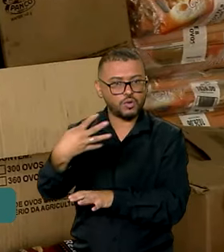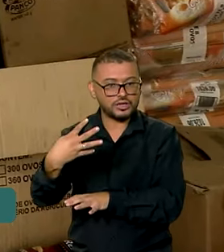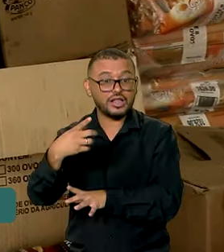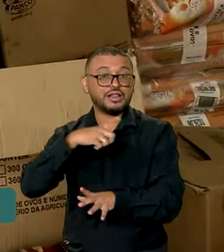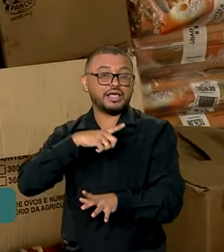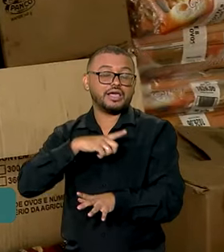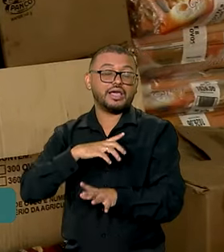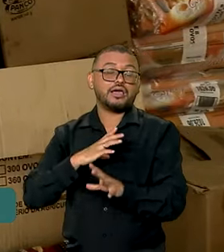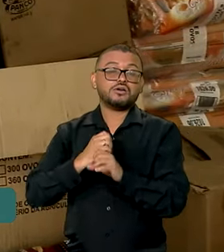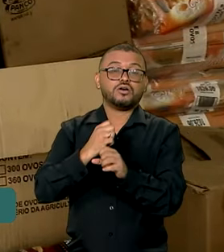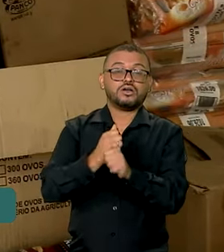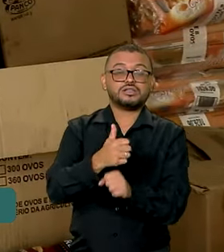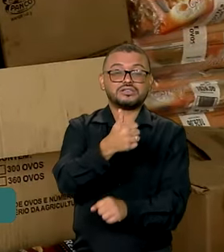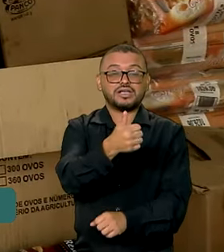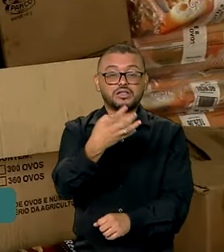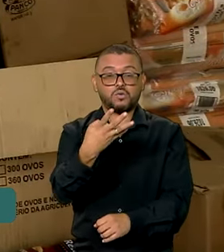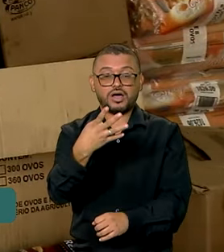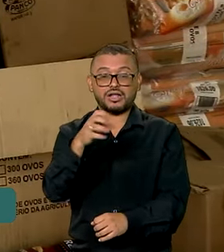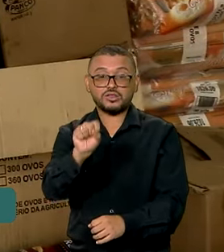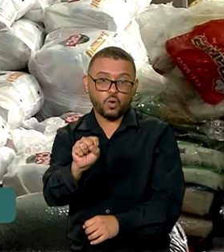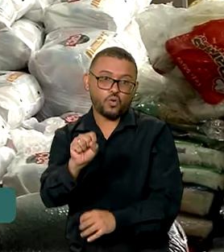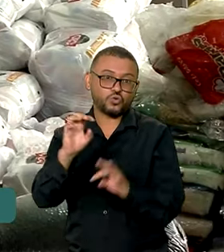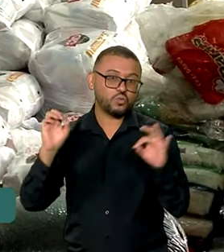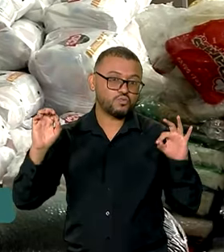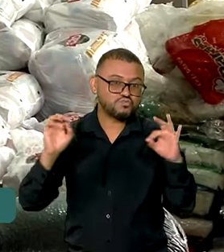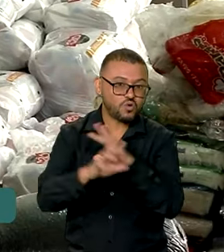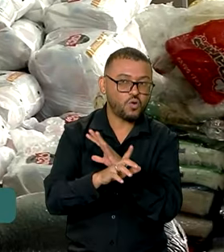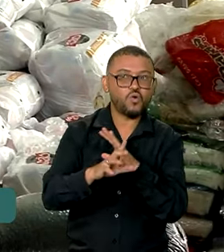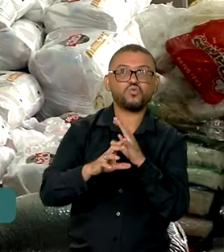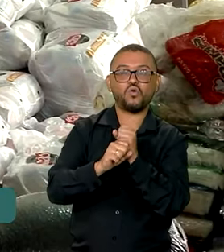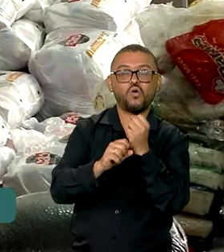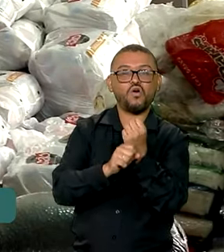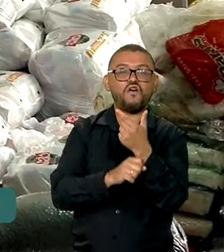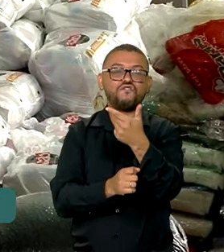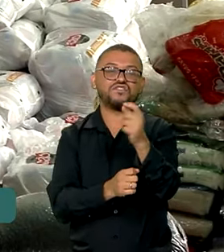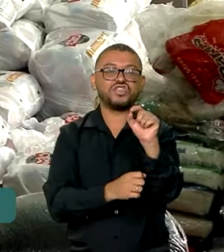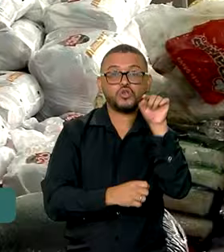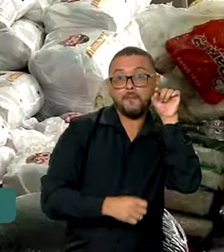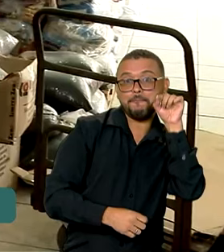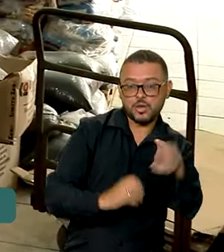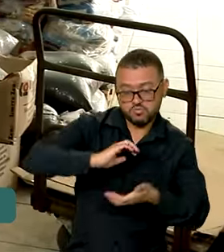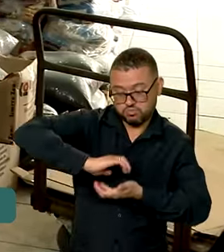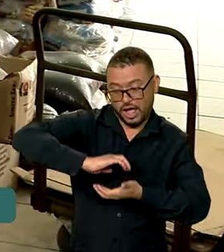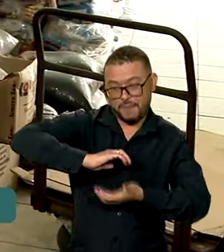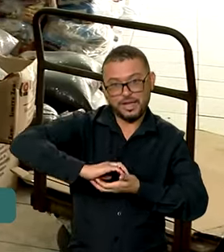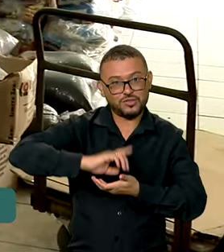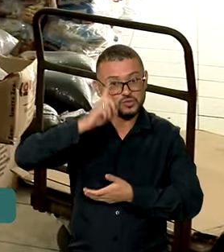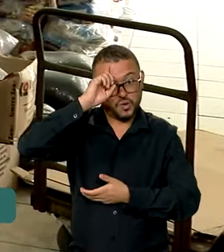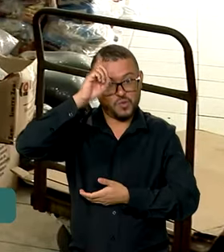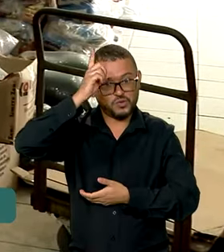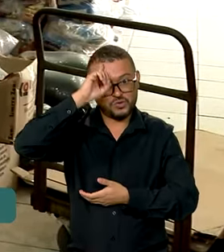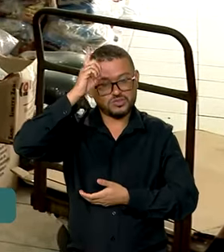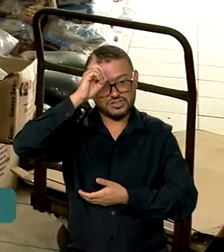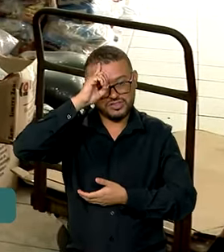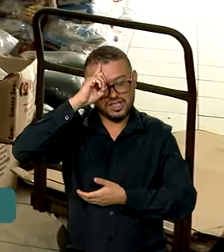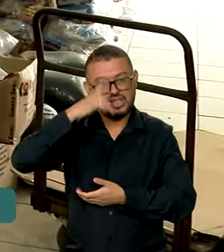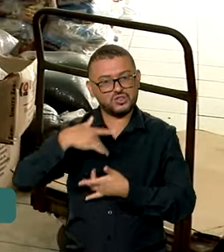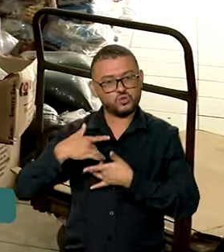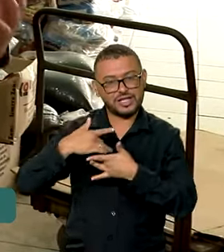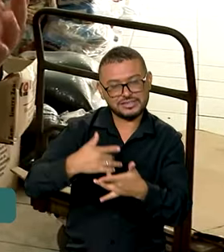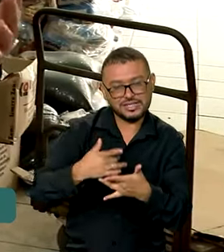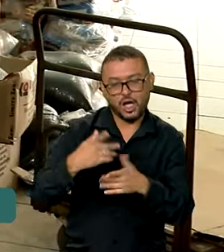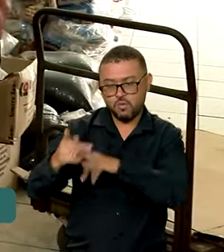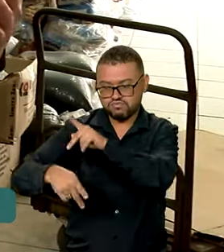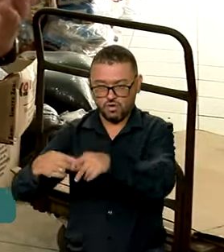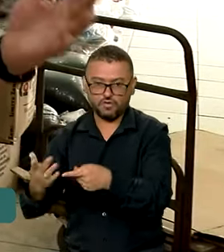com 148 cozinhas, que preparam cerca de 20 mil refeições por dia. Segundo ele, as doações da